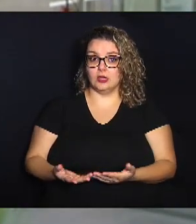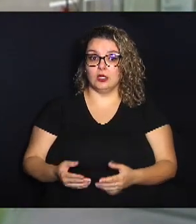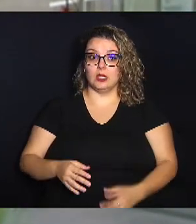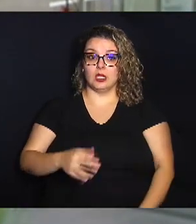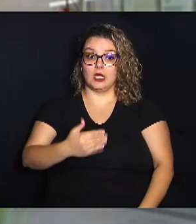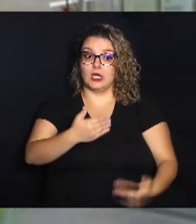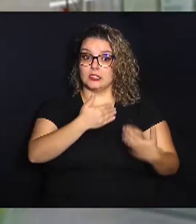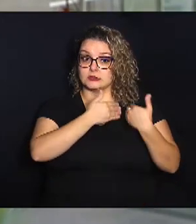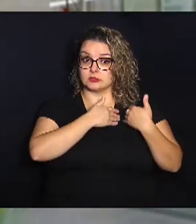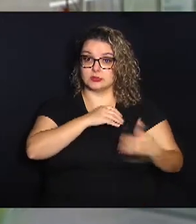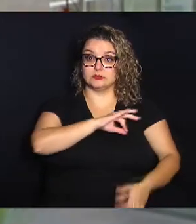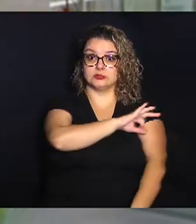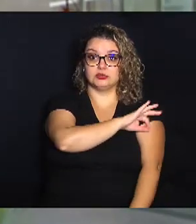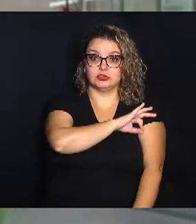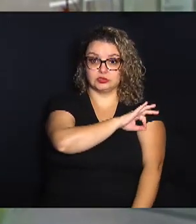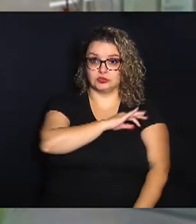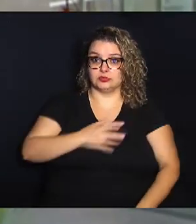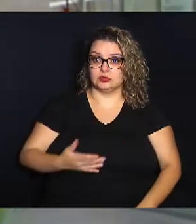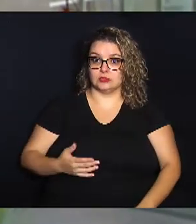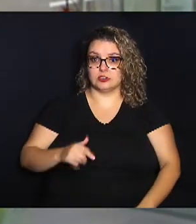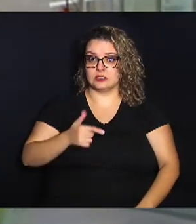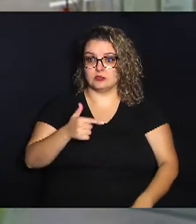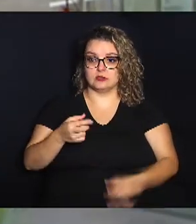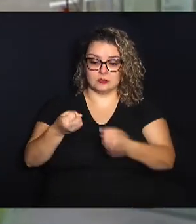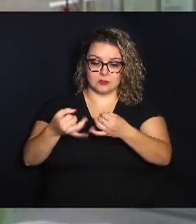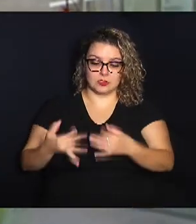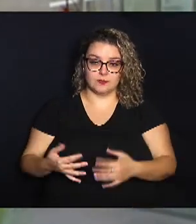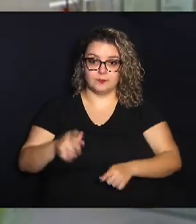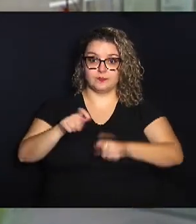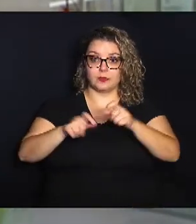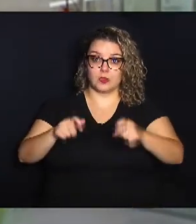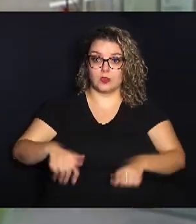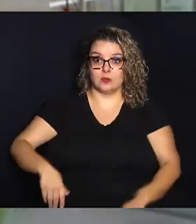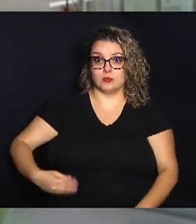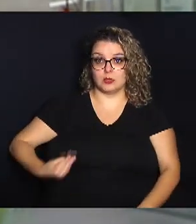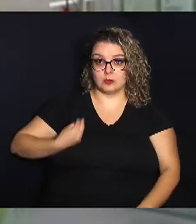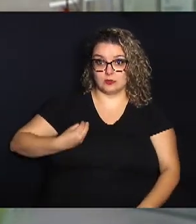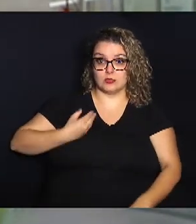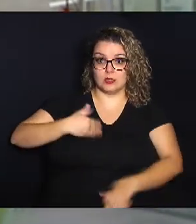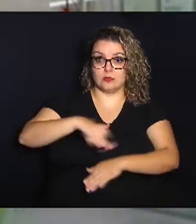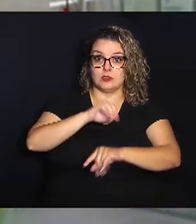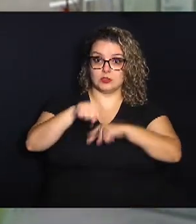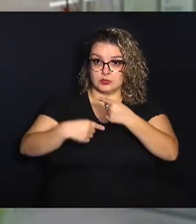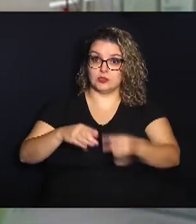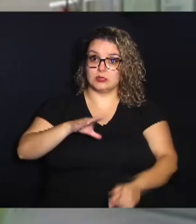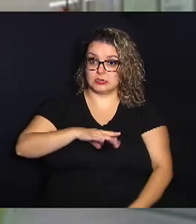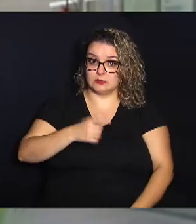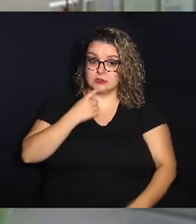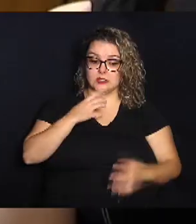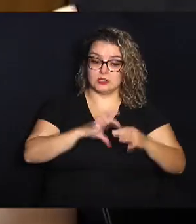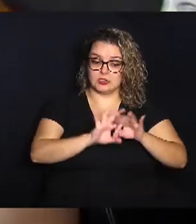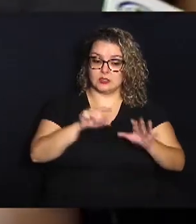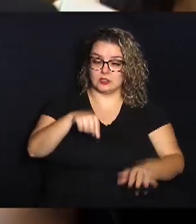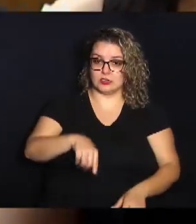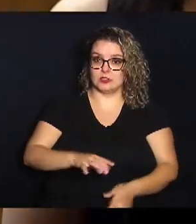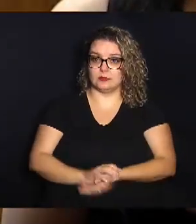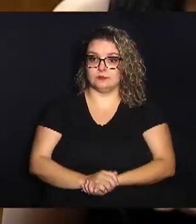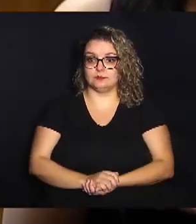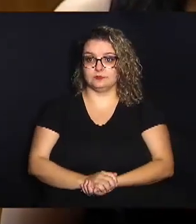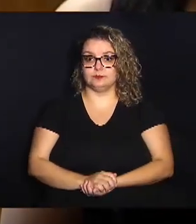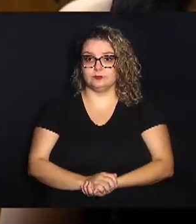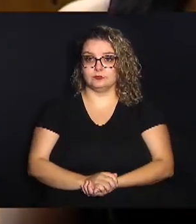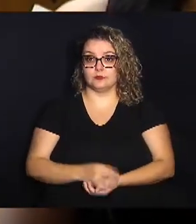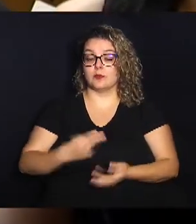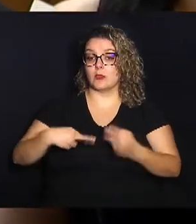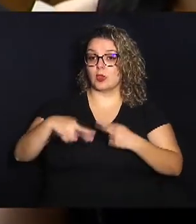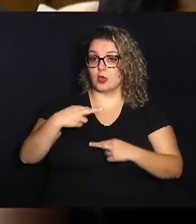prefeituras que remetam de modo injustificado pessoas em situação de rua de outras cidades aqui para Campinas. Em relação